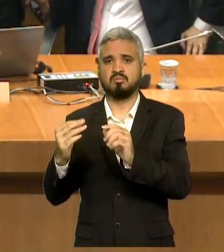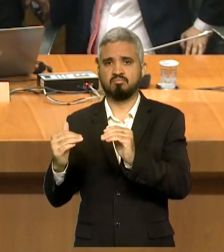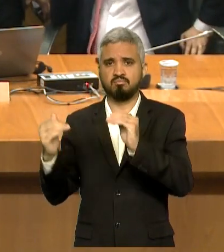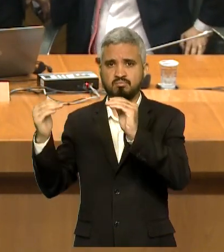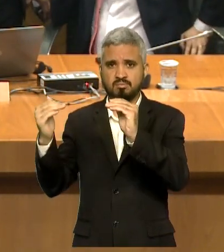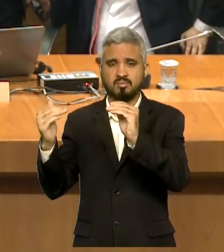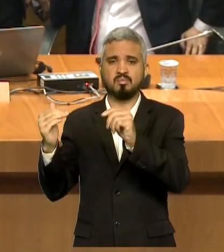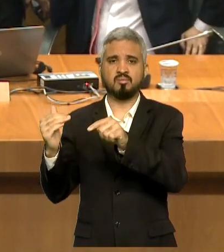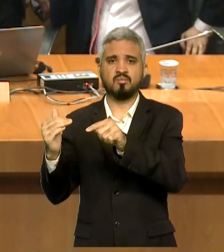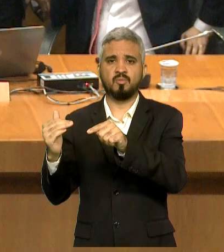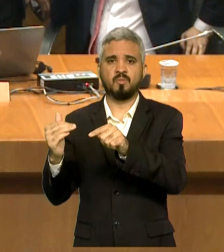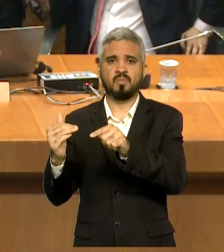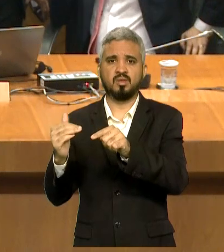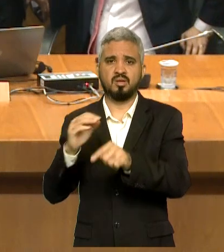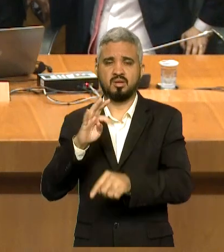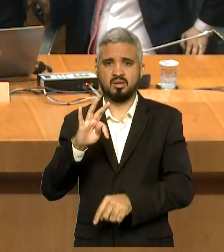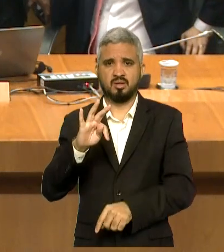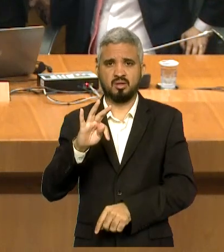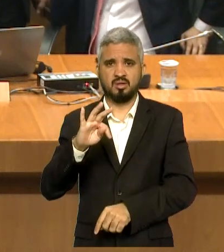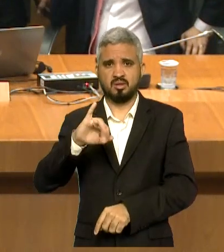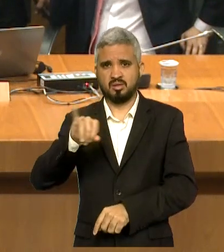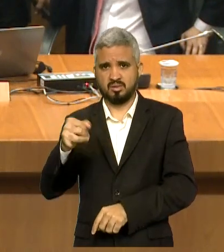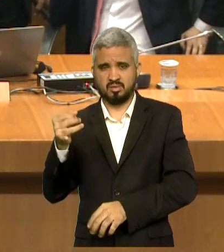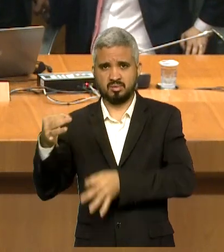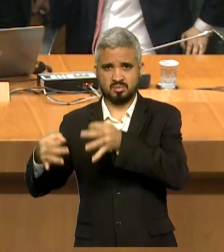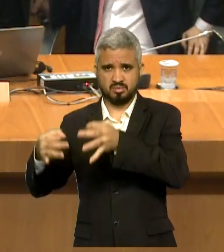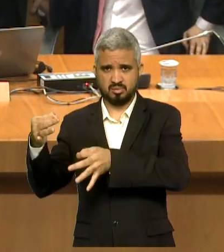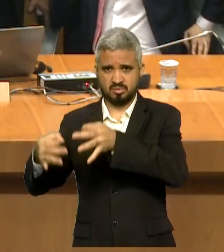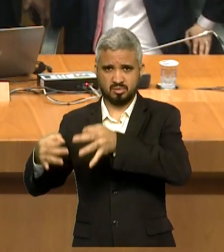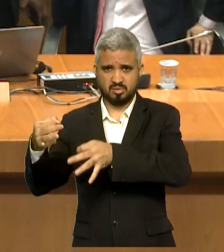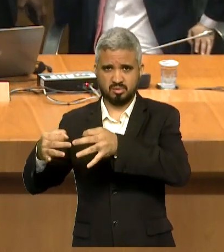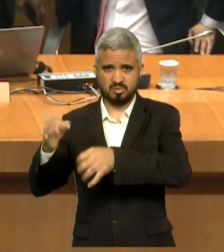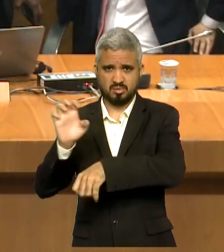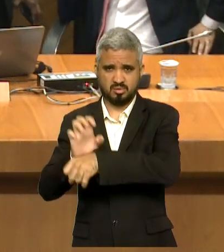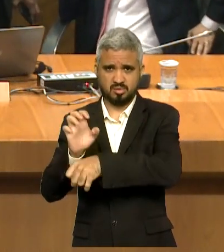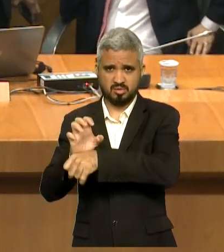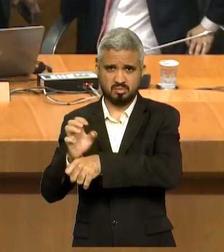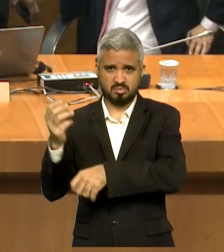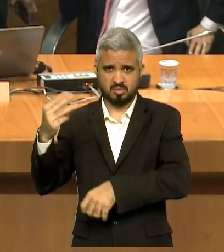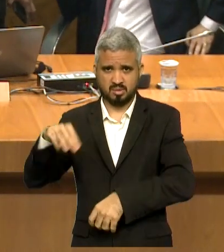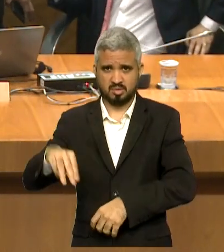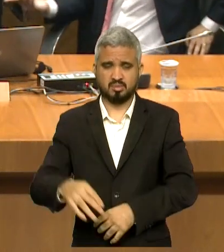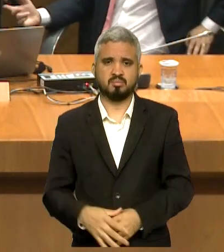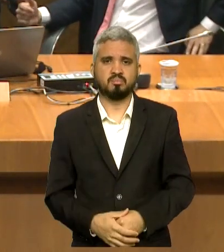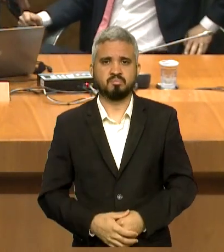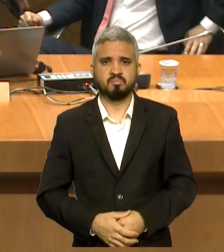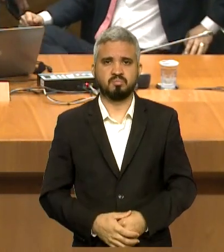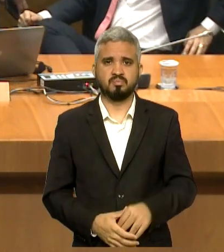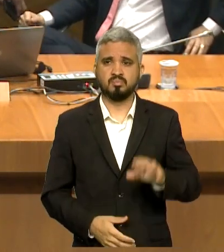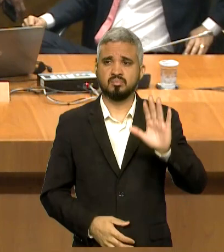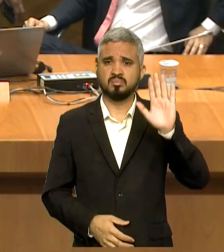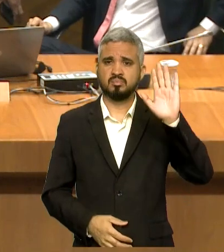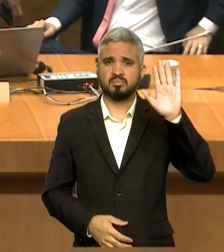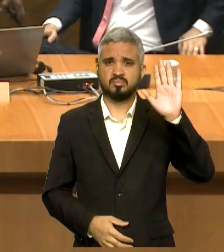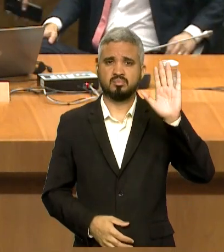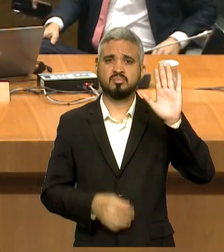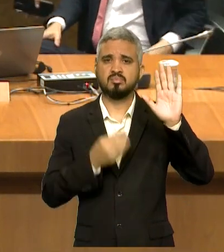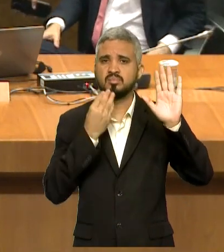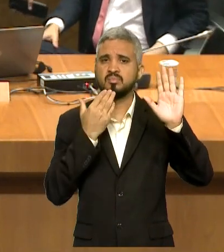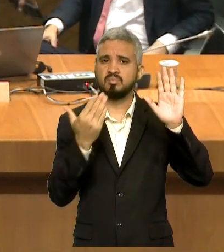de Justiça do Estado do Maranhão. Senhora Presidente, eu também peço para subscrever. Foram